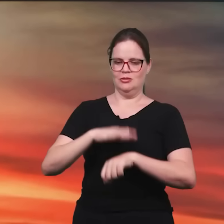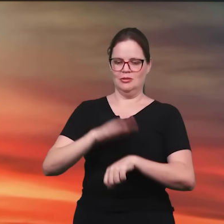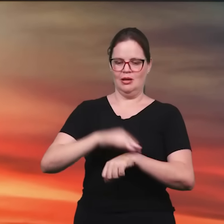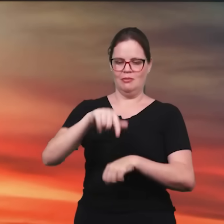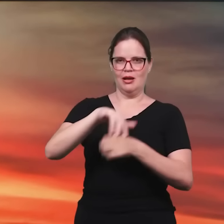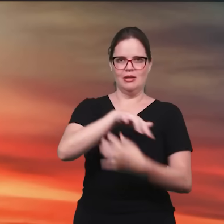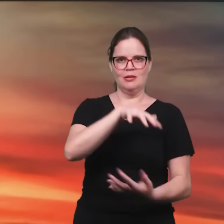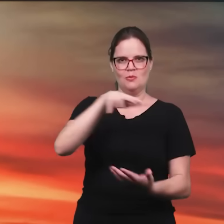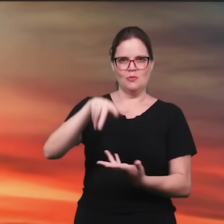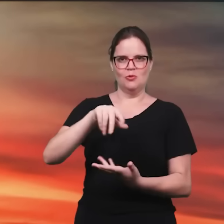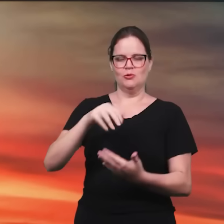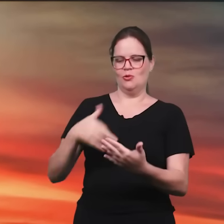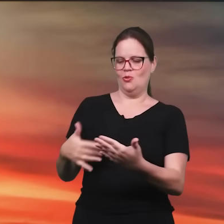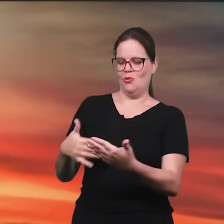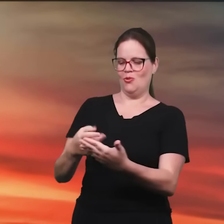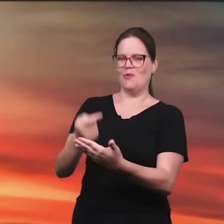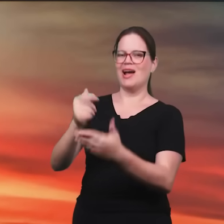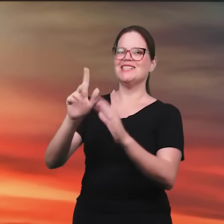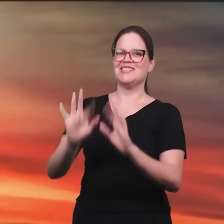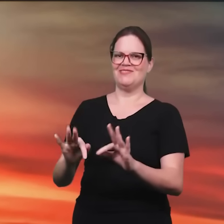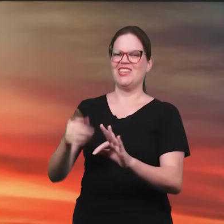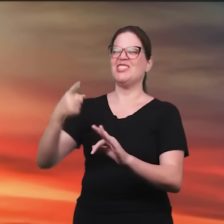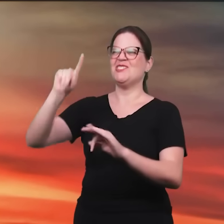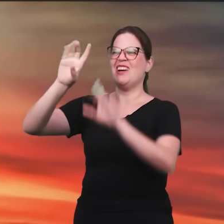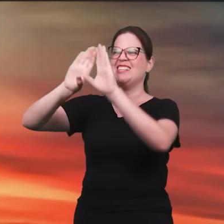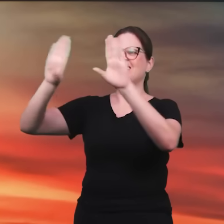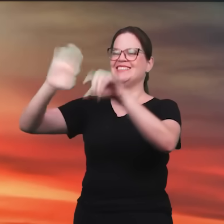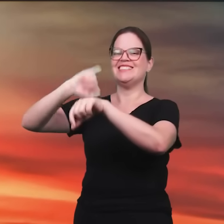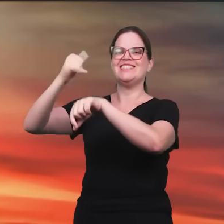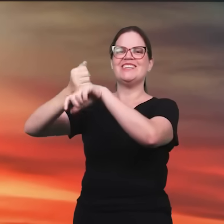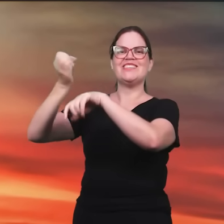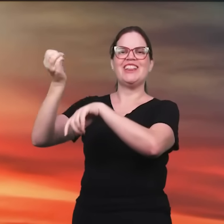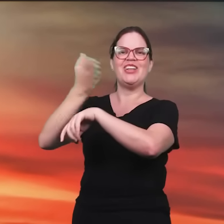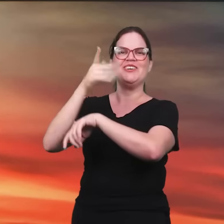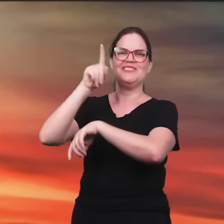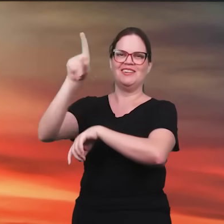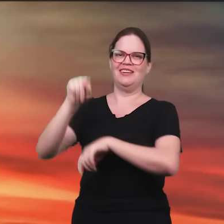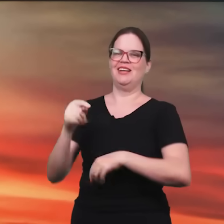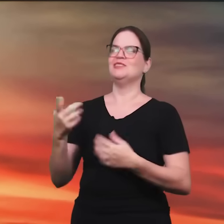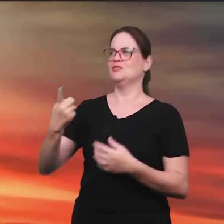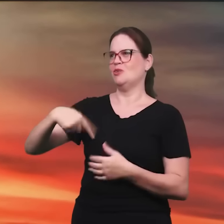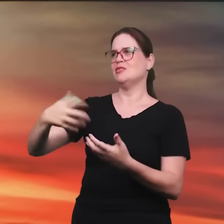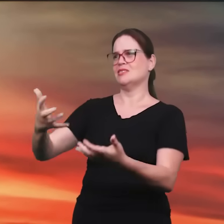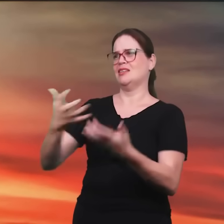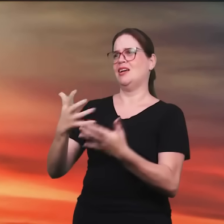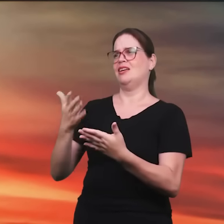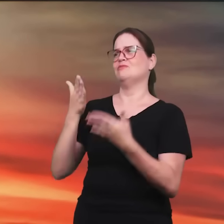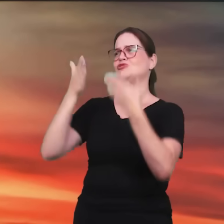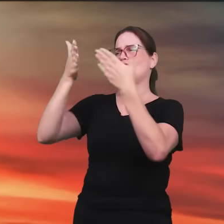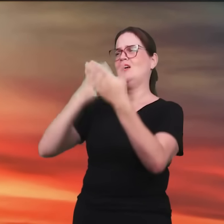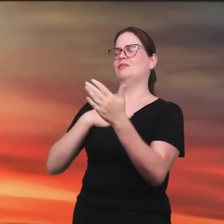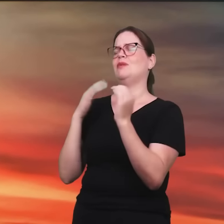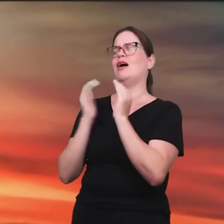nesse mundo, ele está terminando. E agora, Senhor, nós queremos ir para casa. Chegar em